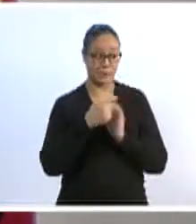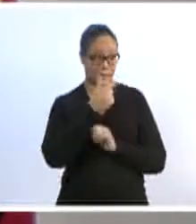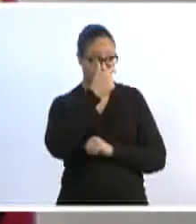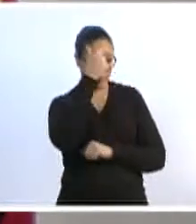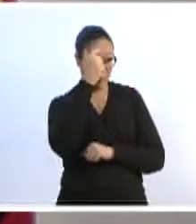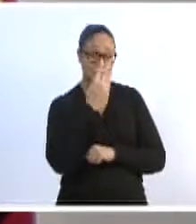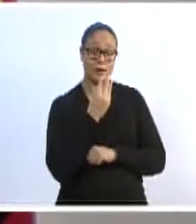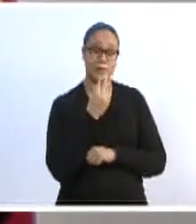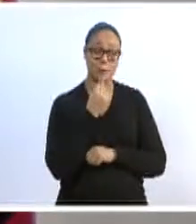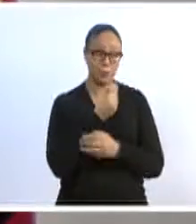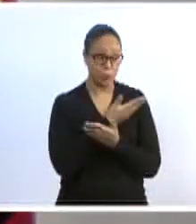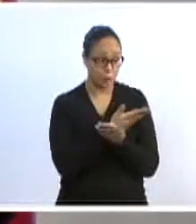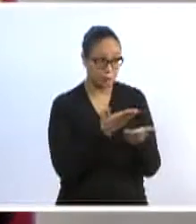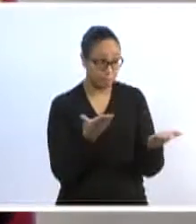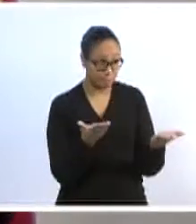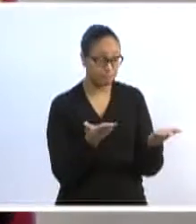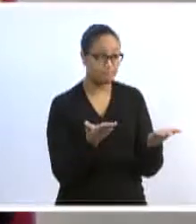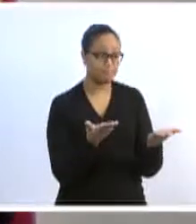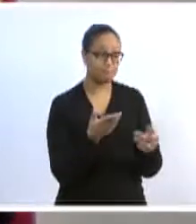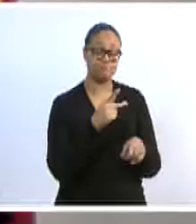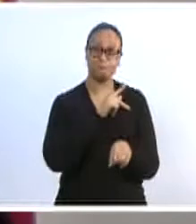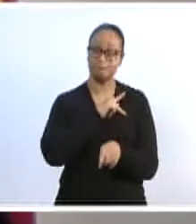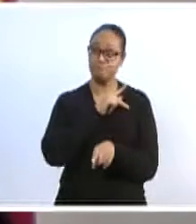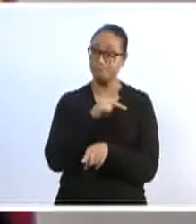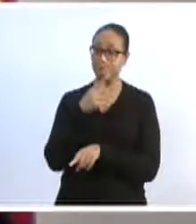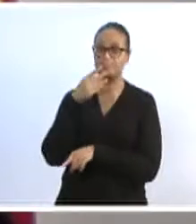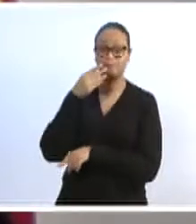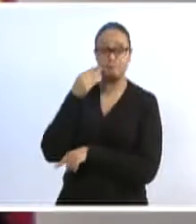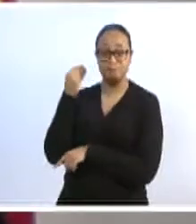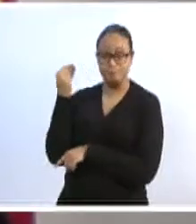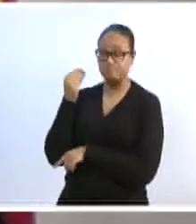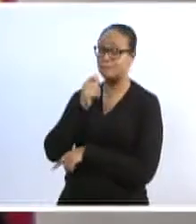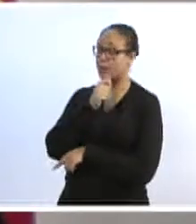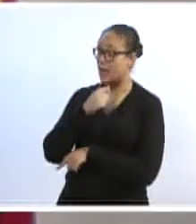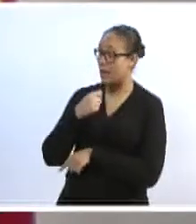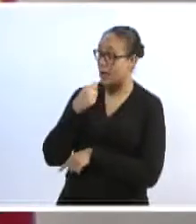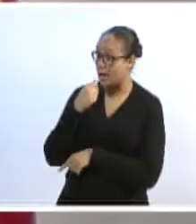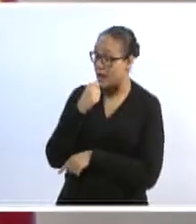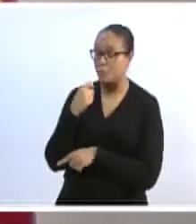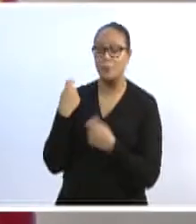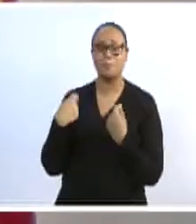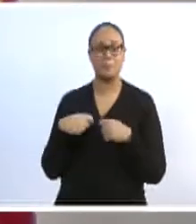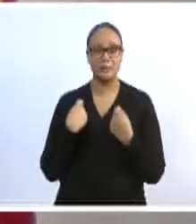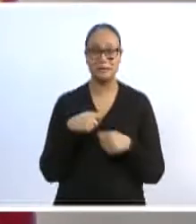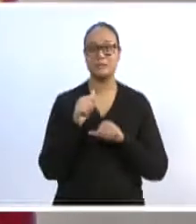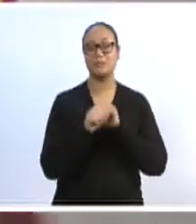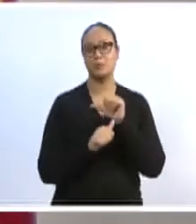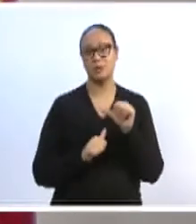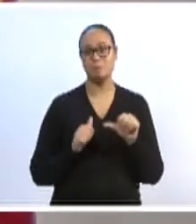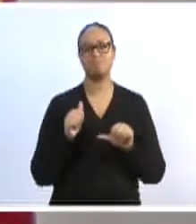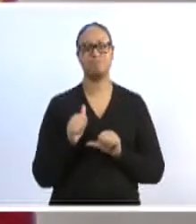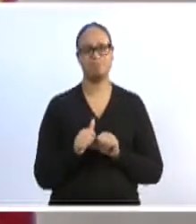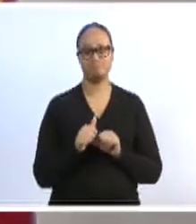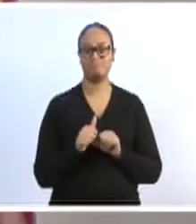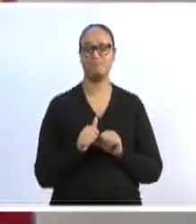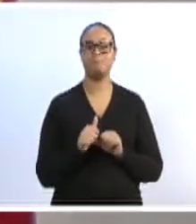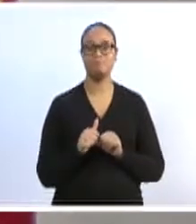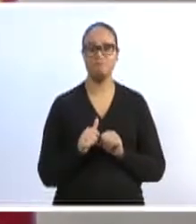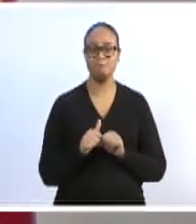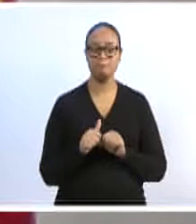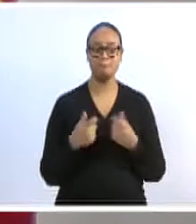vereador presidente vereador gilson vereador aba precisa ser modificada precisa se